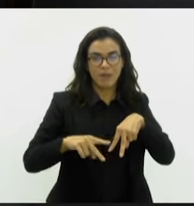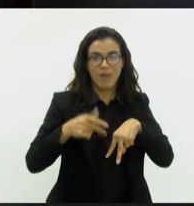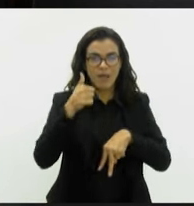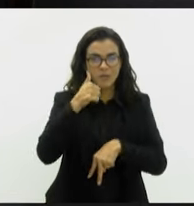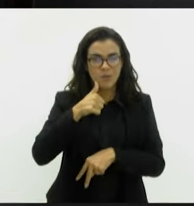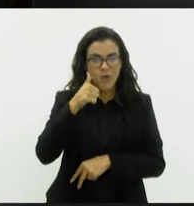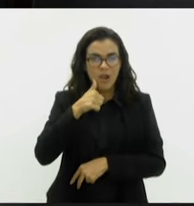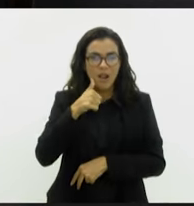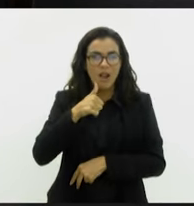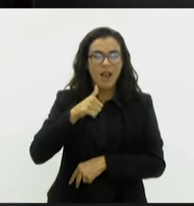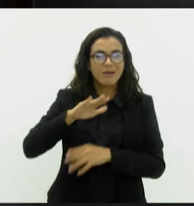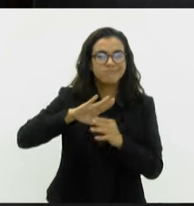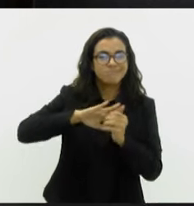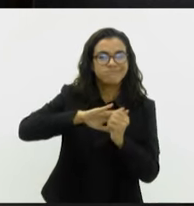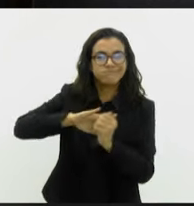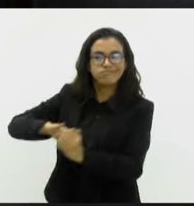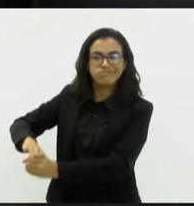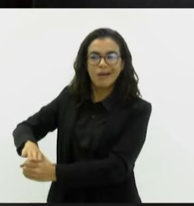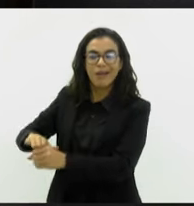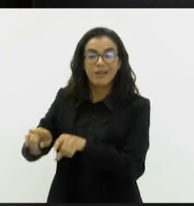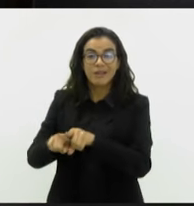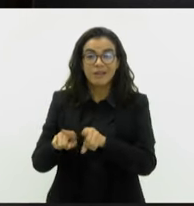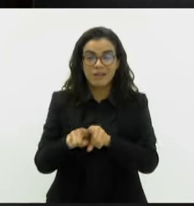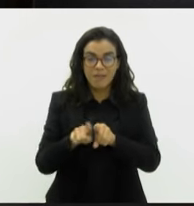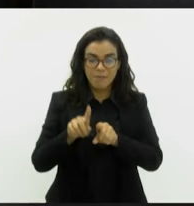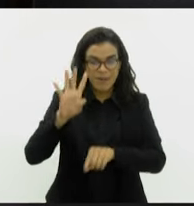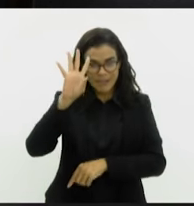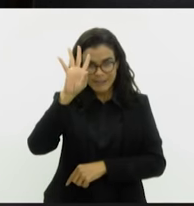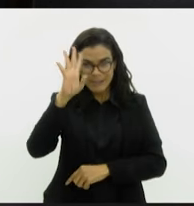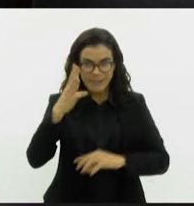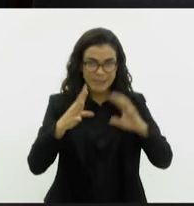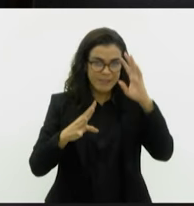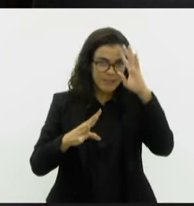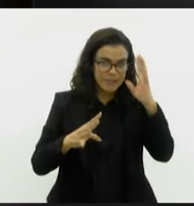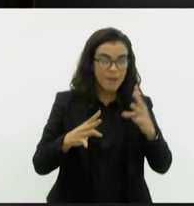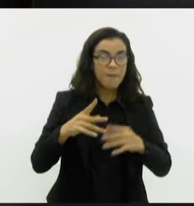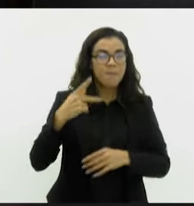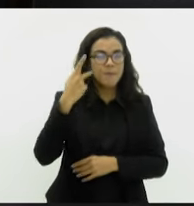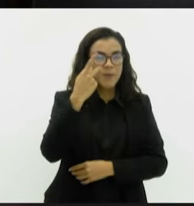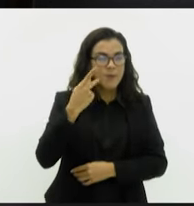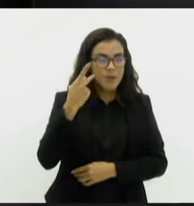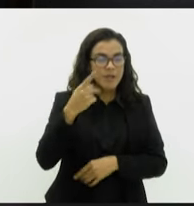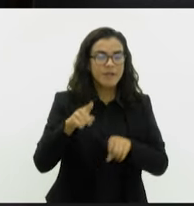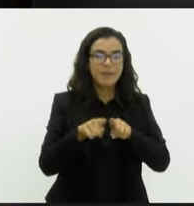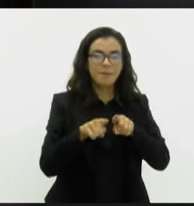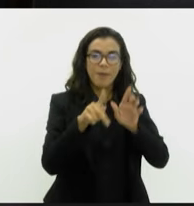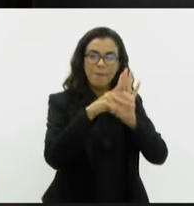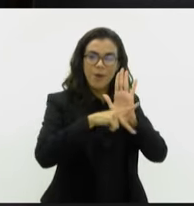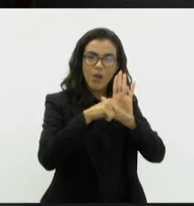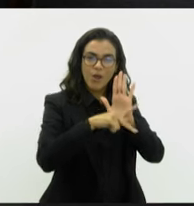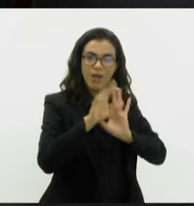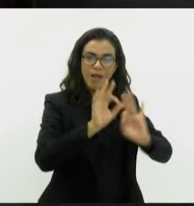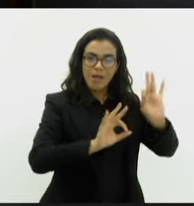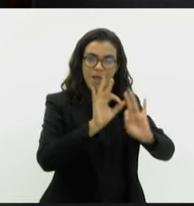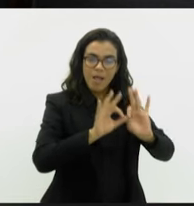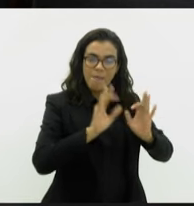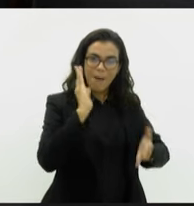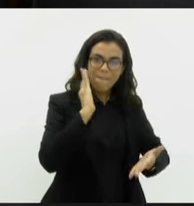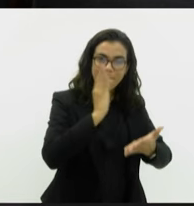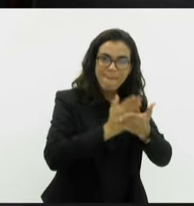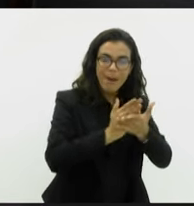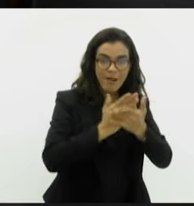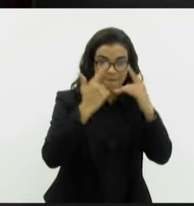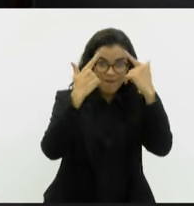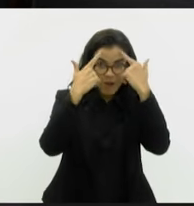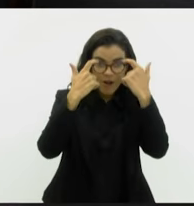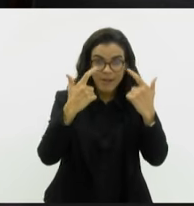mulheres não são ouvidas nos processos de tomada de decisão políticas e programas para prevenir e combater a violência